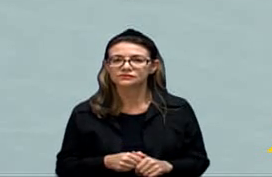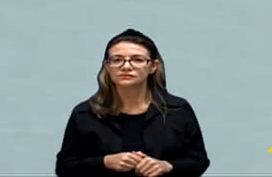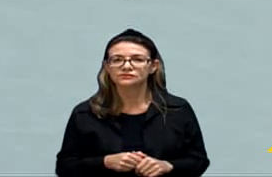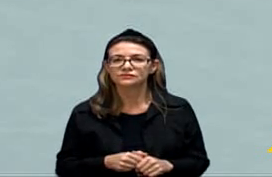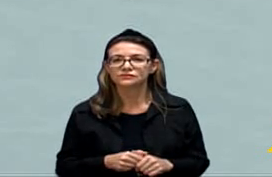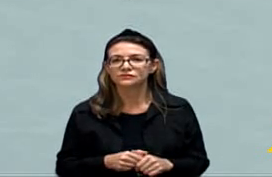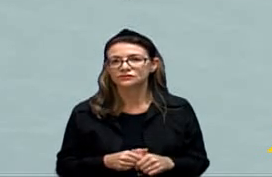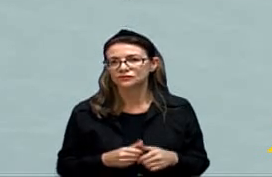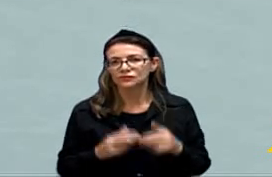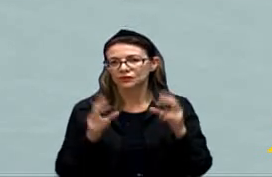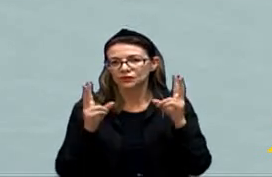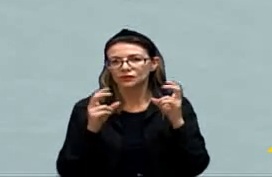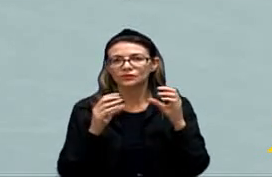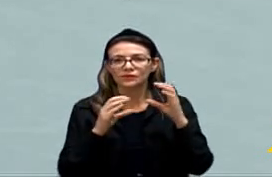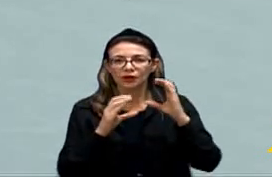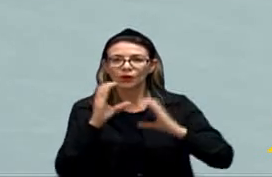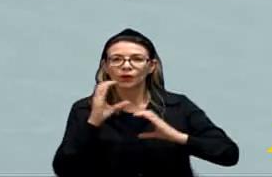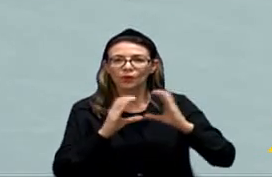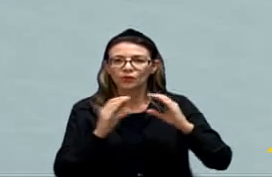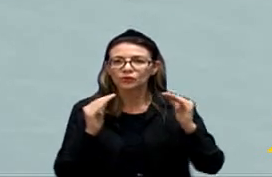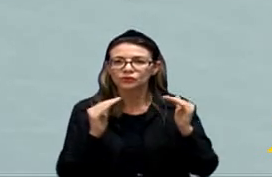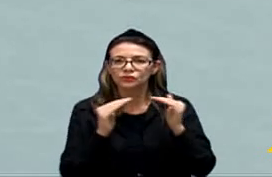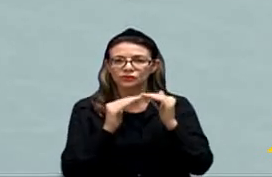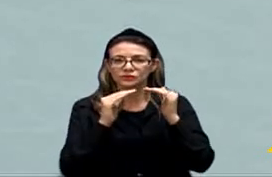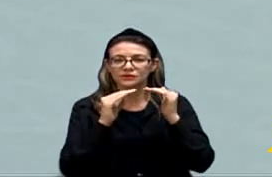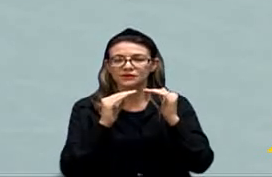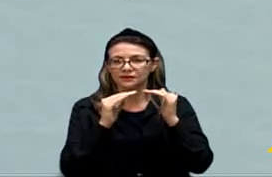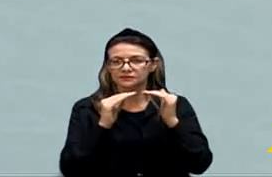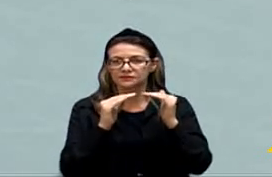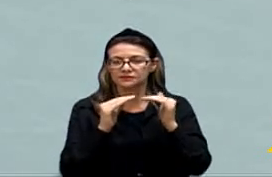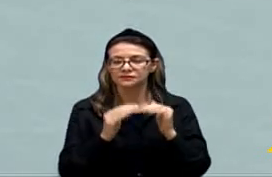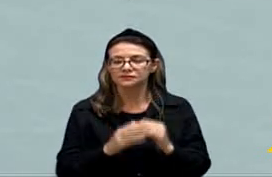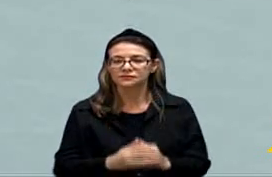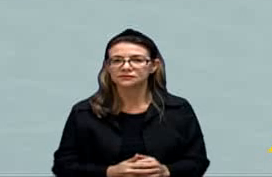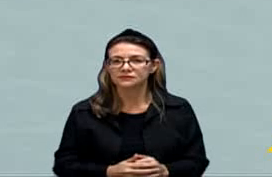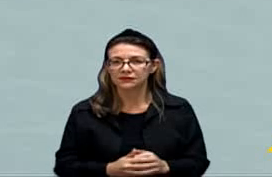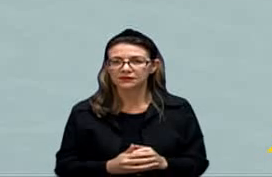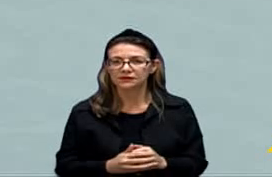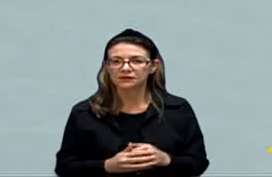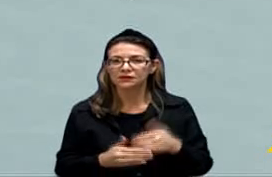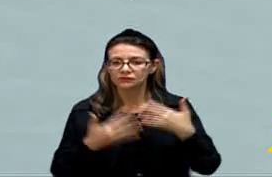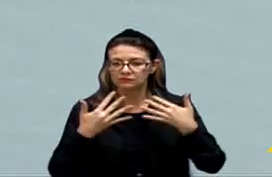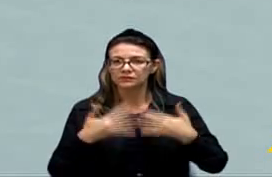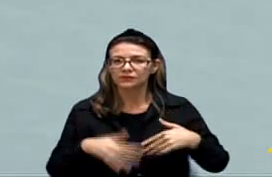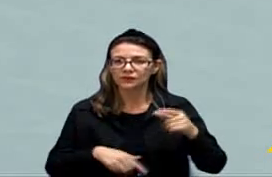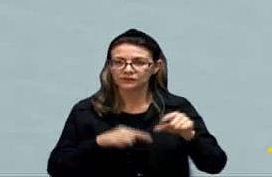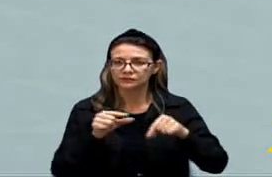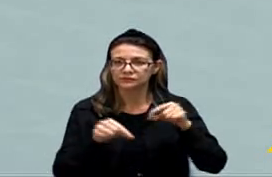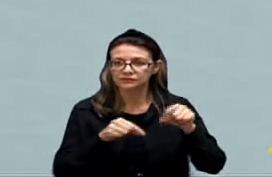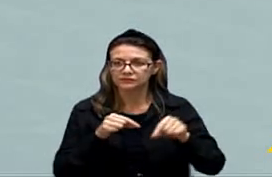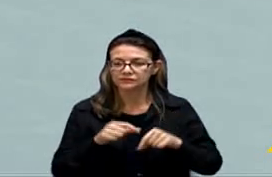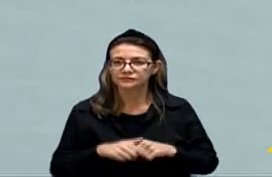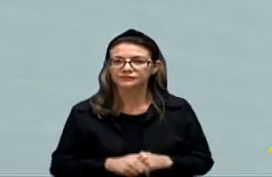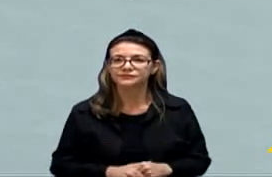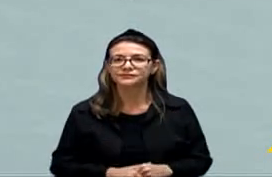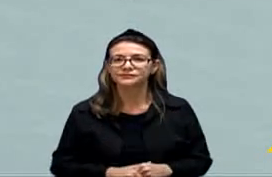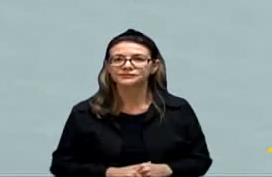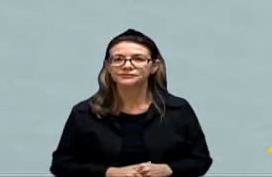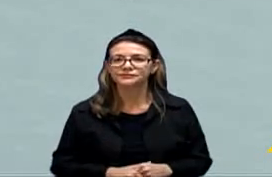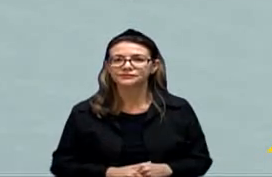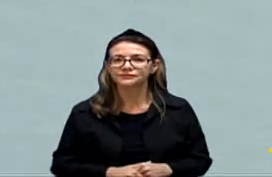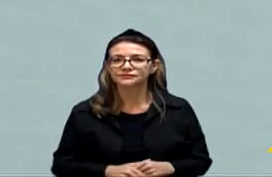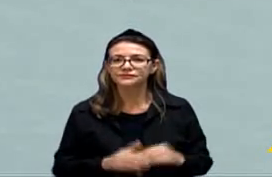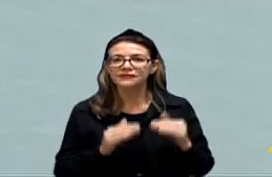empat junto aos candidatos que estão em processo seletivo são por exemplo dos critérios de